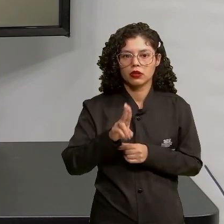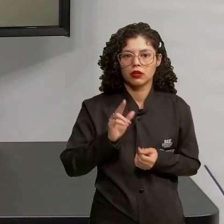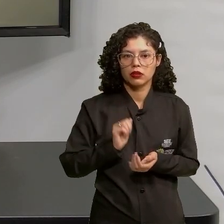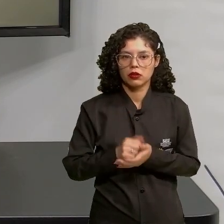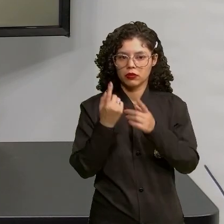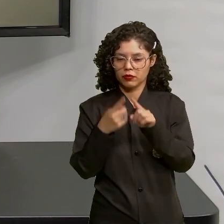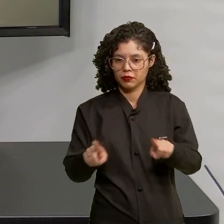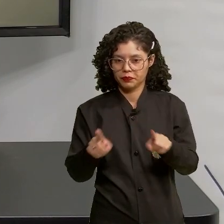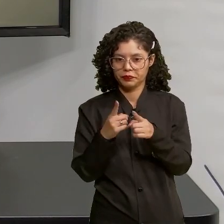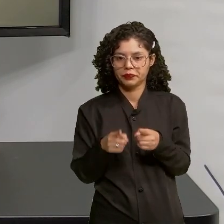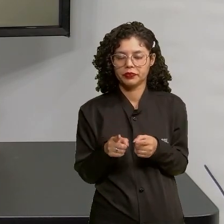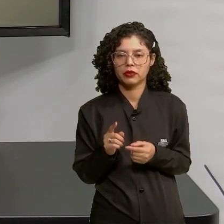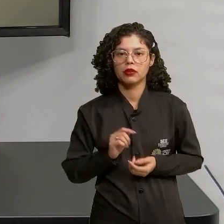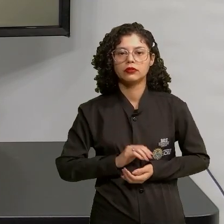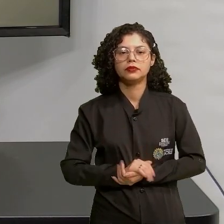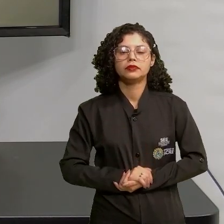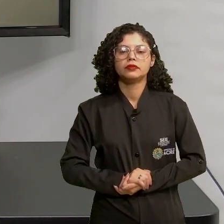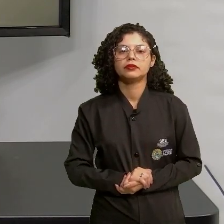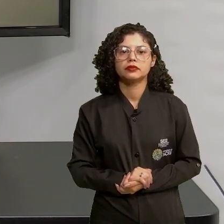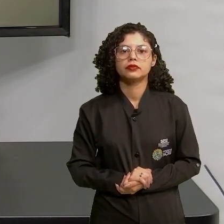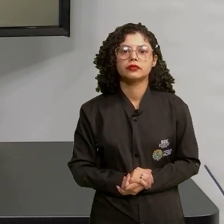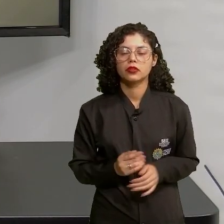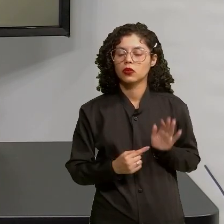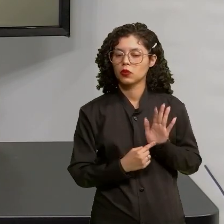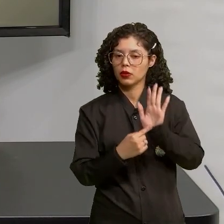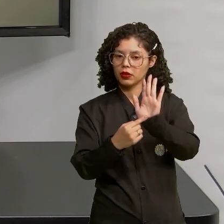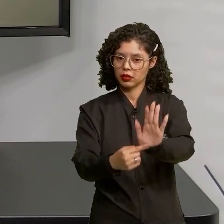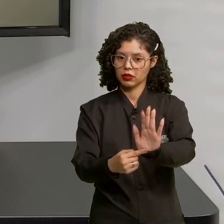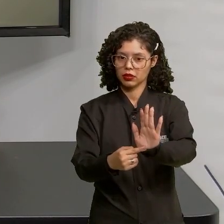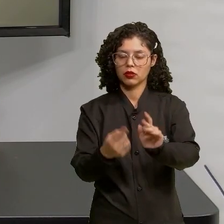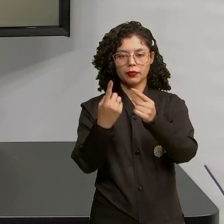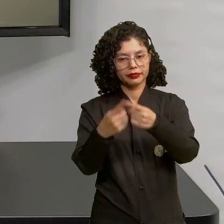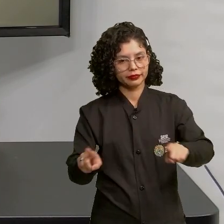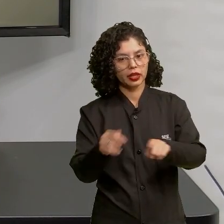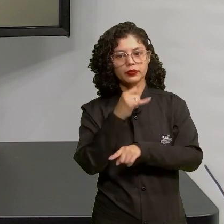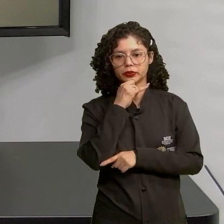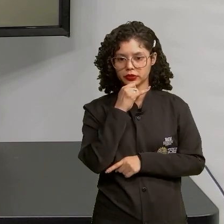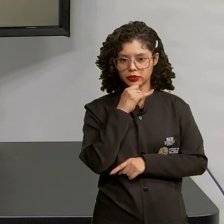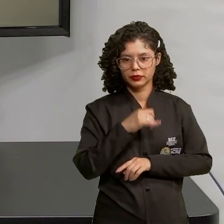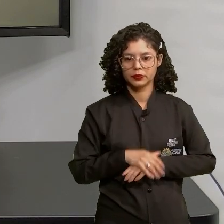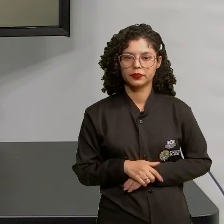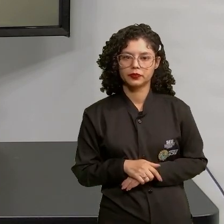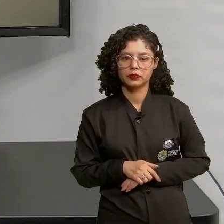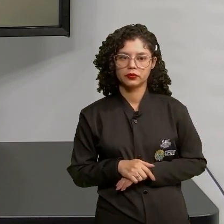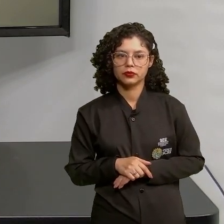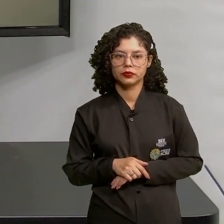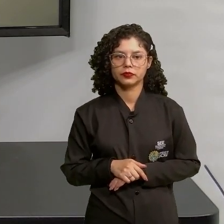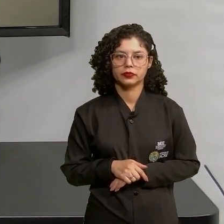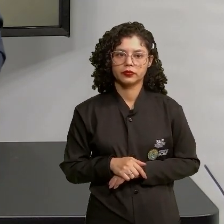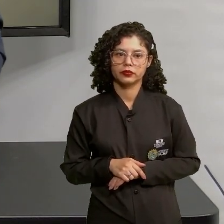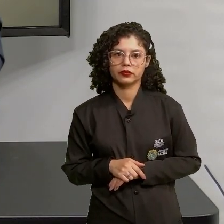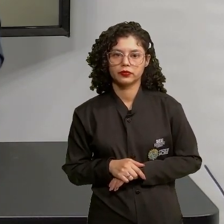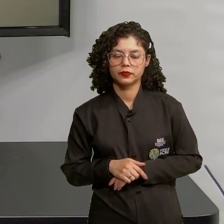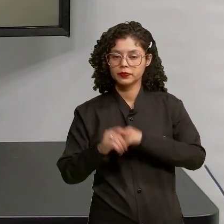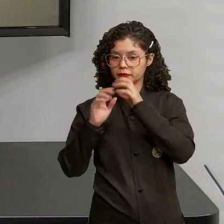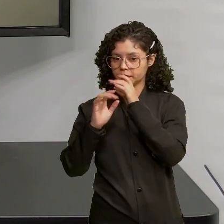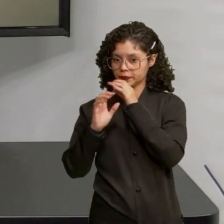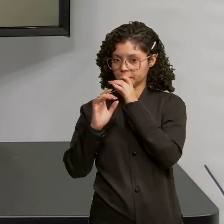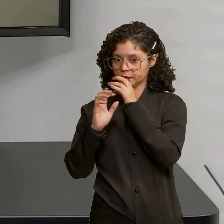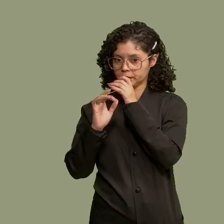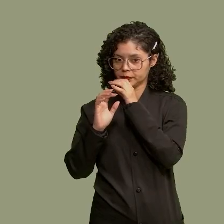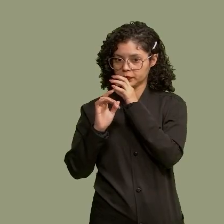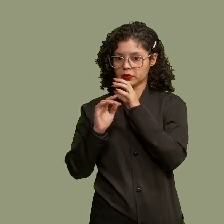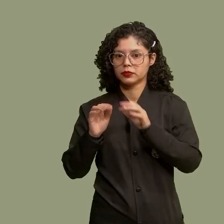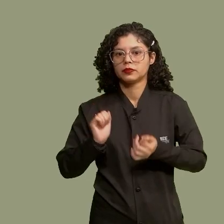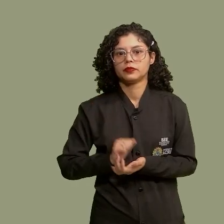na música, a utilidade deles numa apresentação de orquestra, por exemplo. A flauta, que é um instrumento de